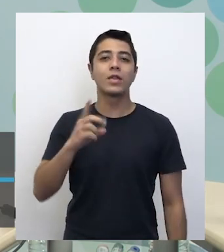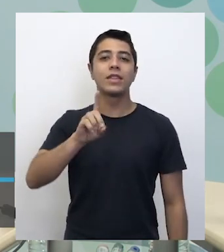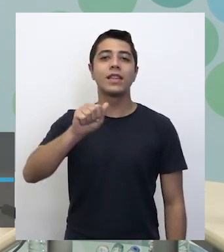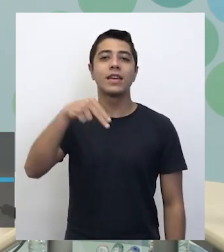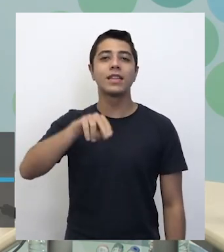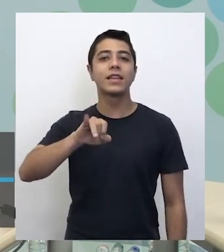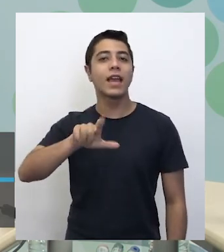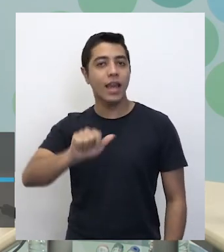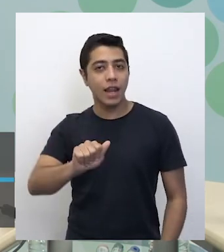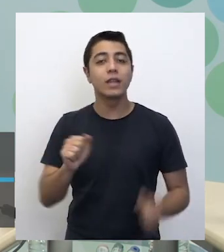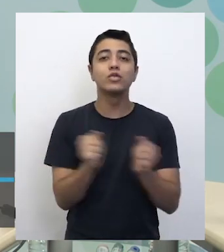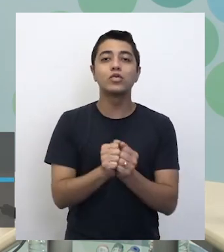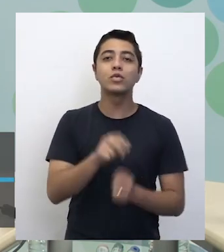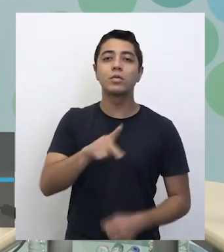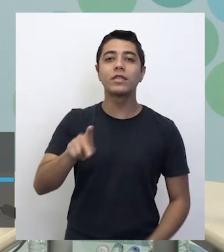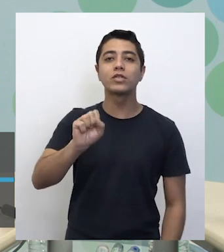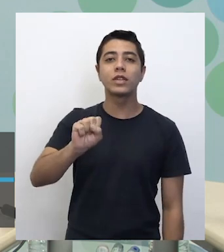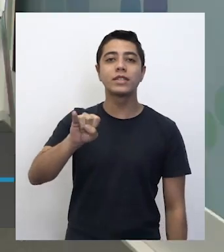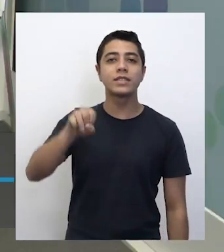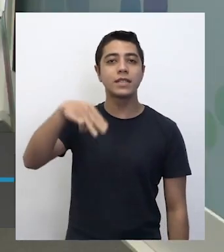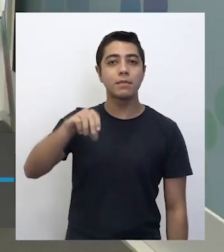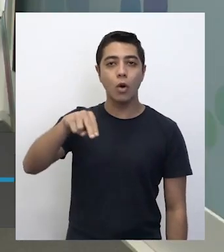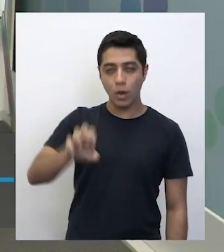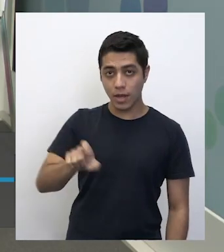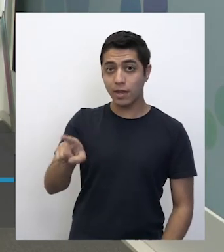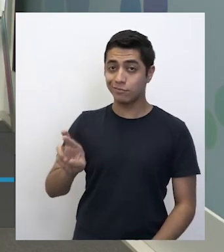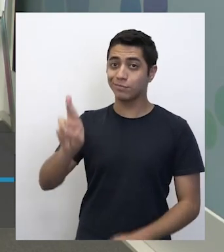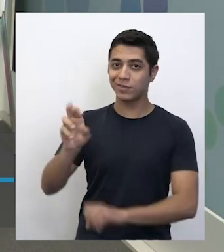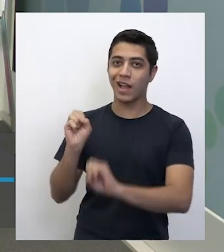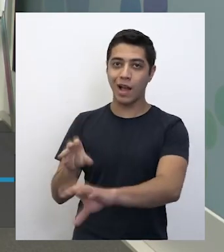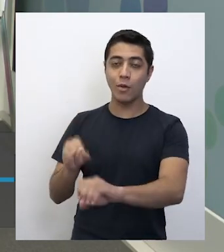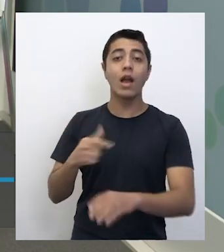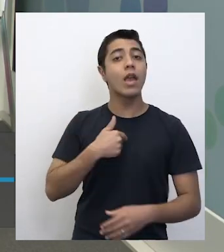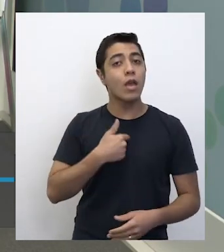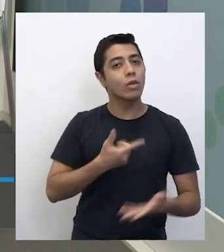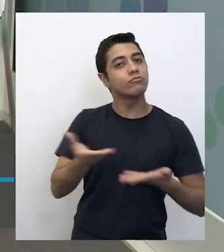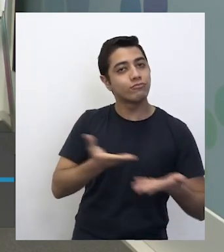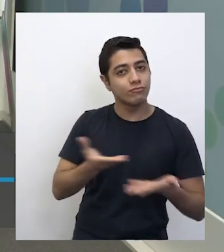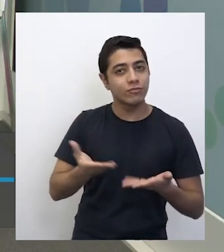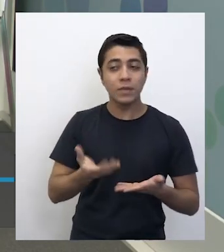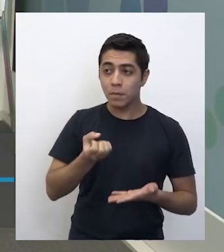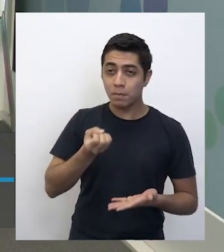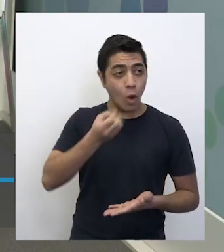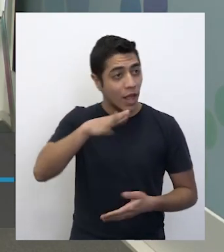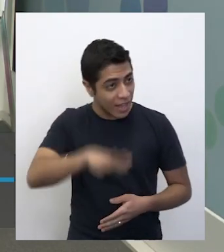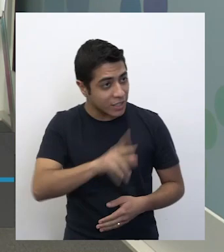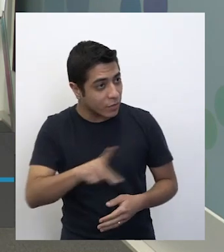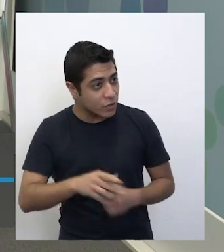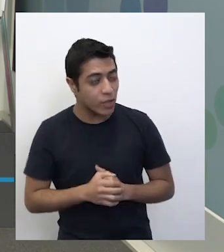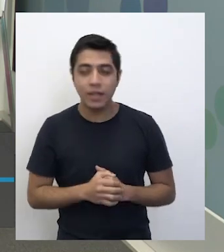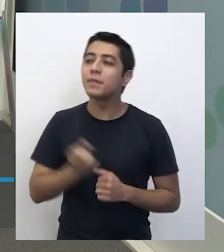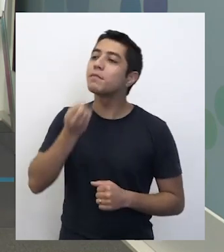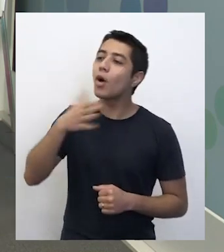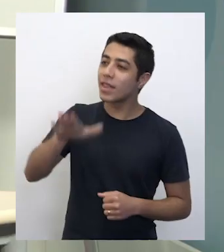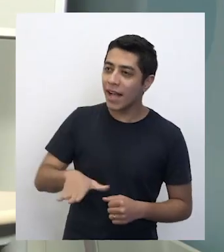aqui acompanhando o chat. Professora Simone, boa tarde. Boa tarde, Daniela. Obrigada pela sua presença. Boa tarde,